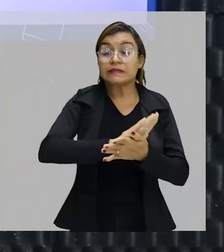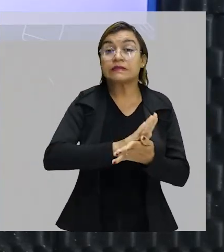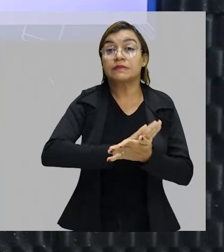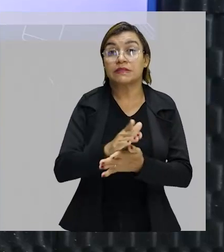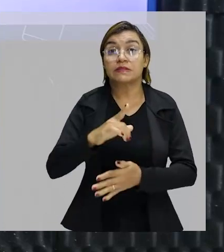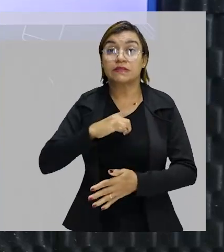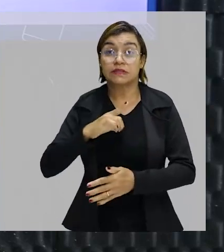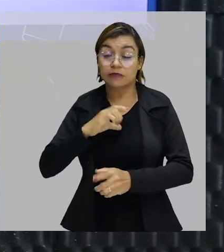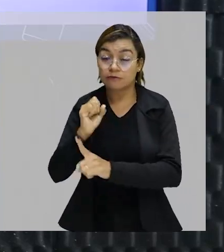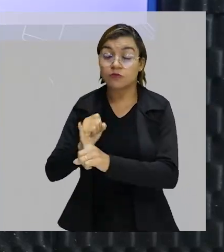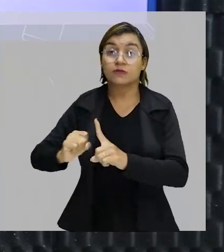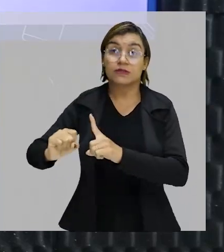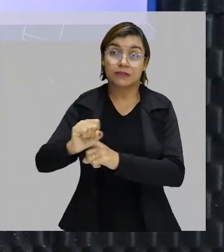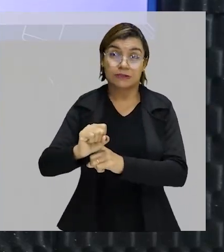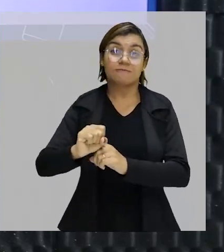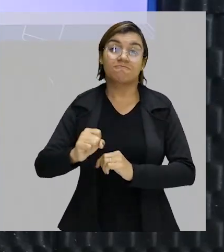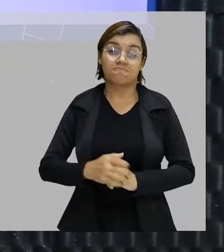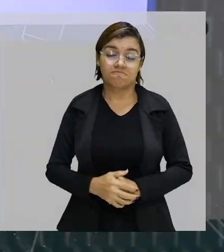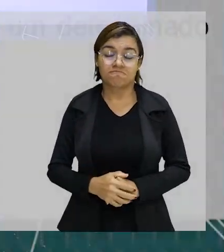existe na sociedade humana.